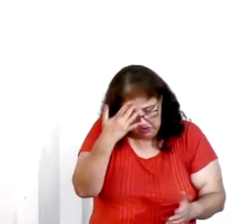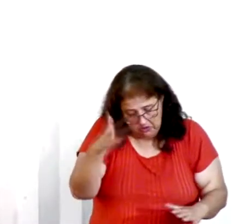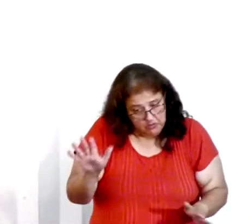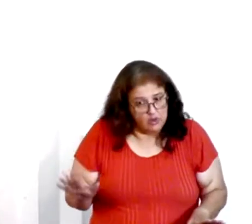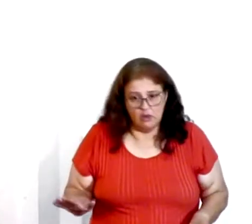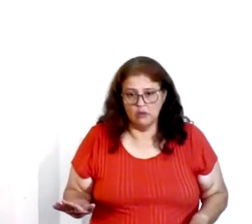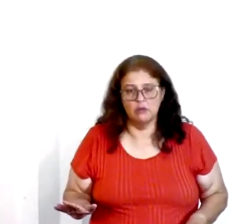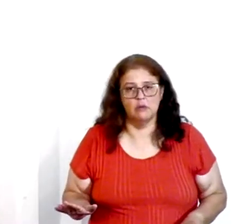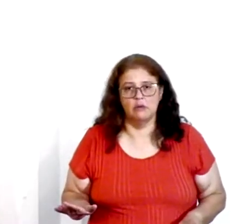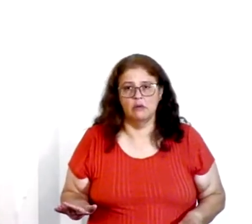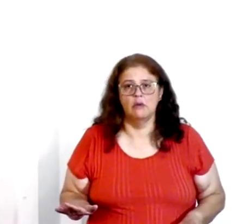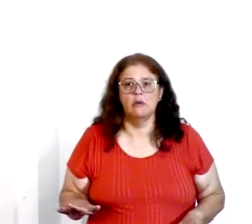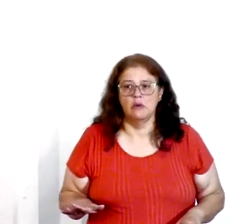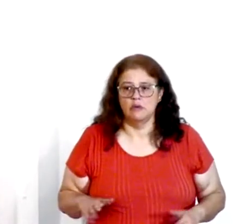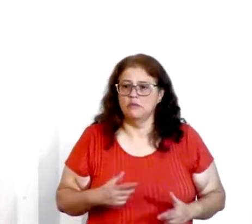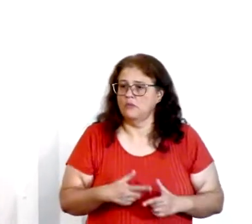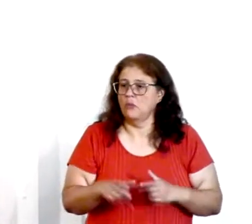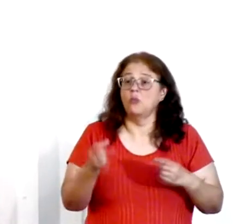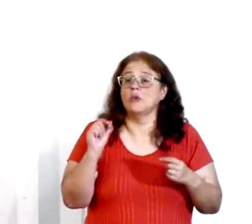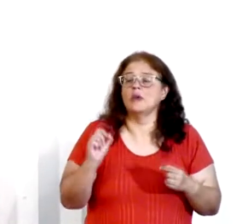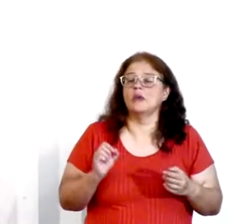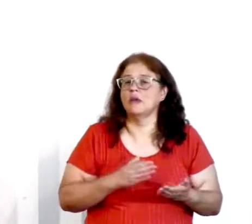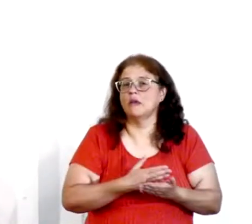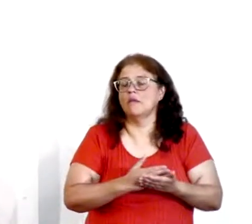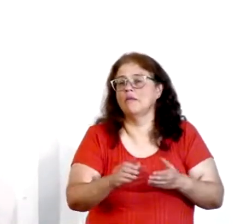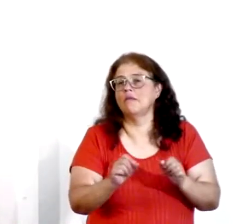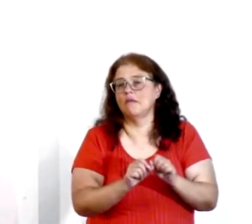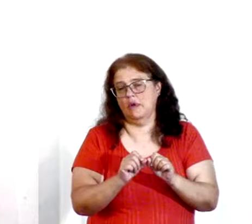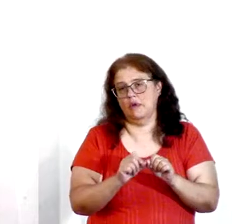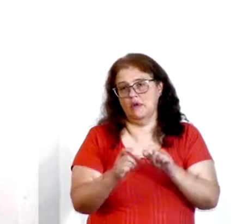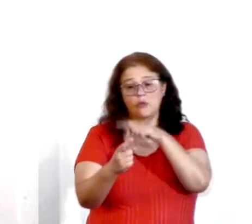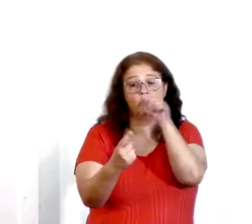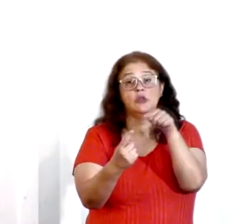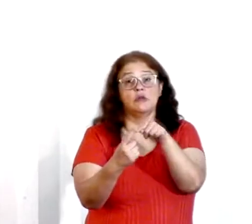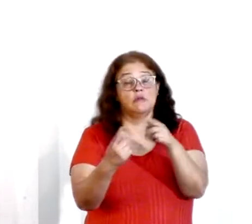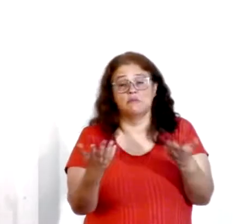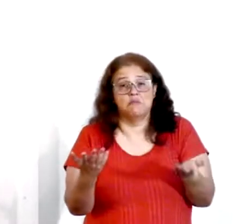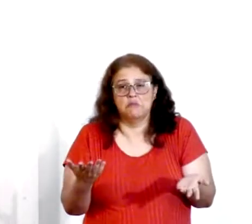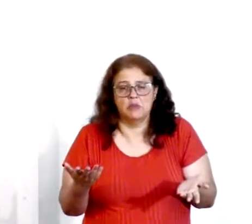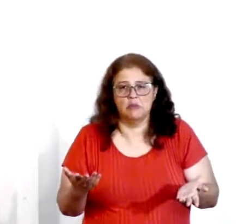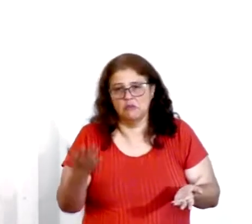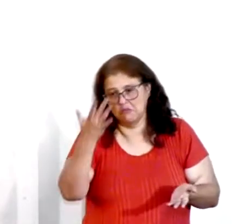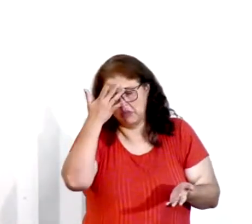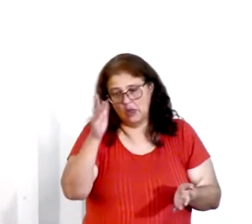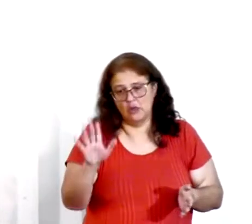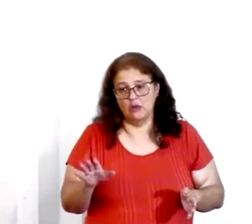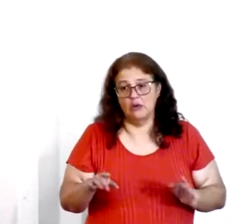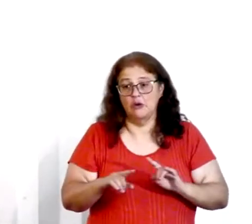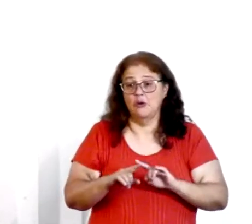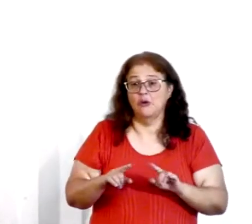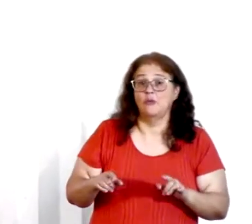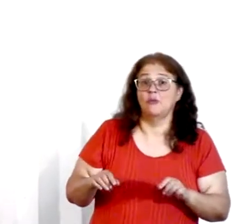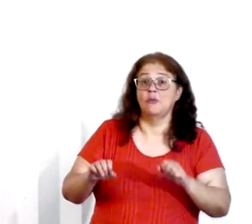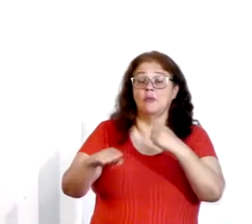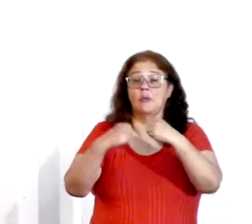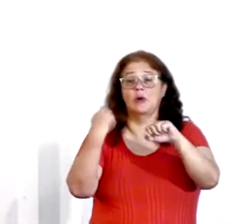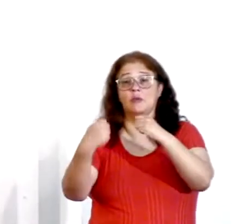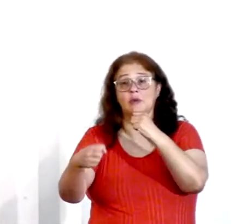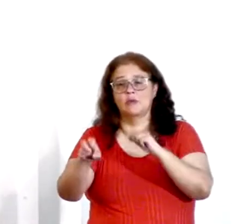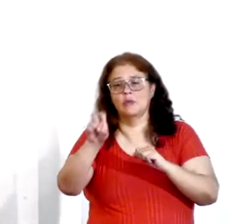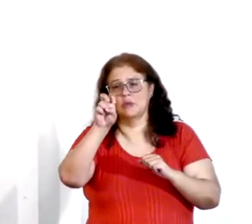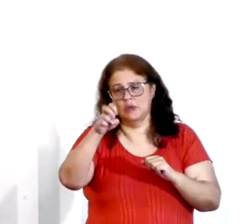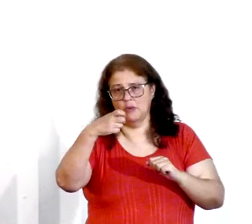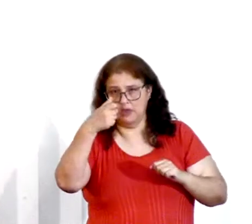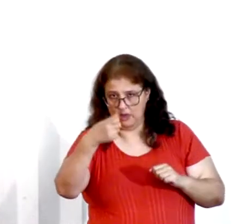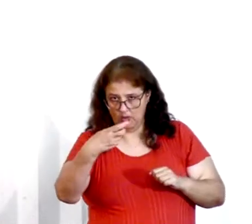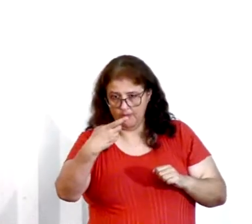fatos tenebrosos na vida de Davi. Mas nós temos no salmo de número